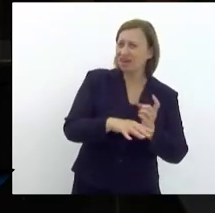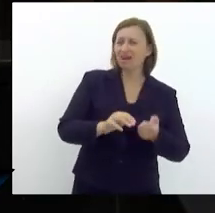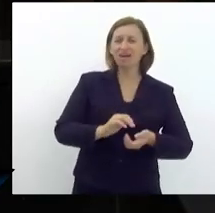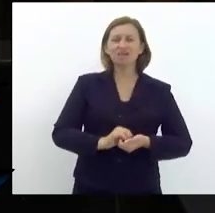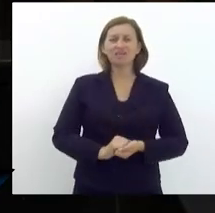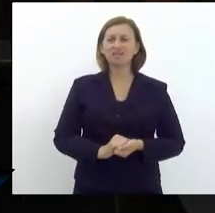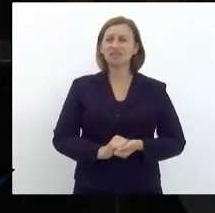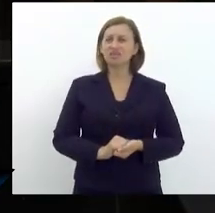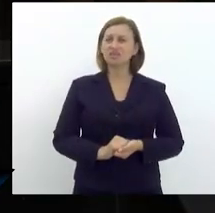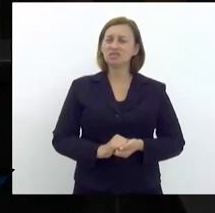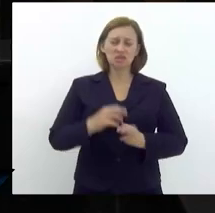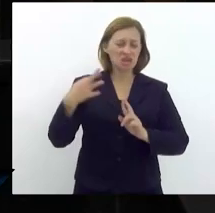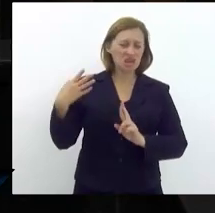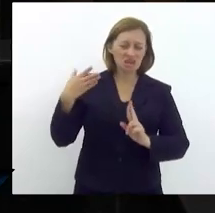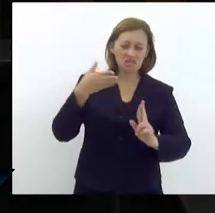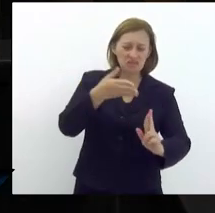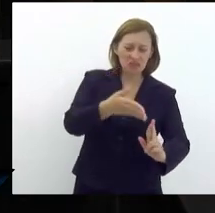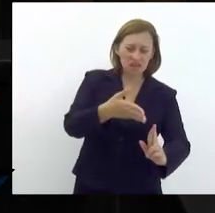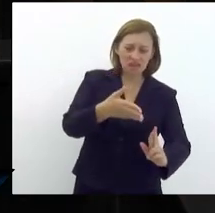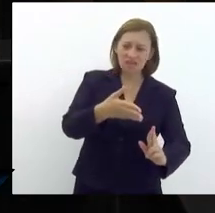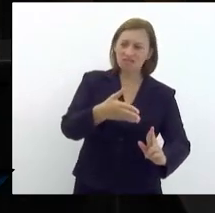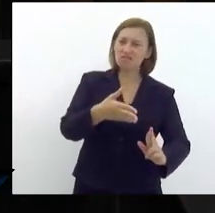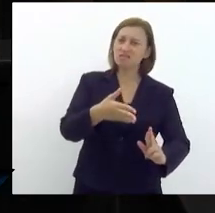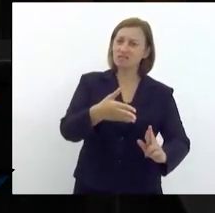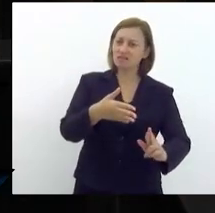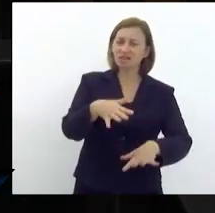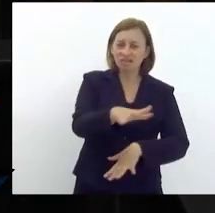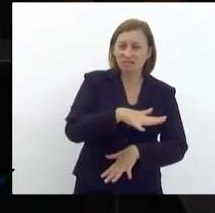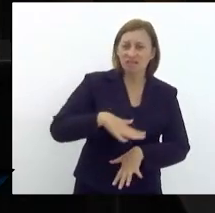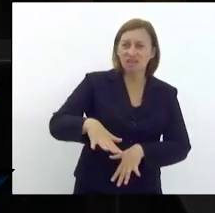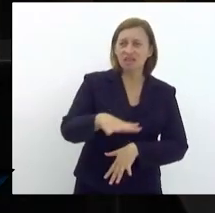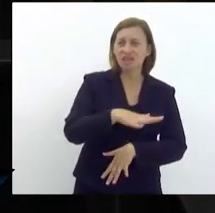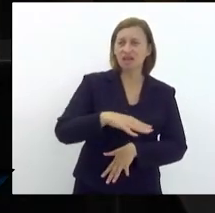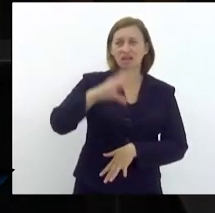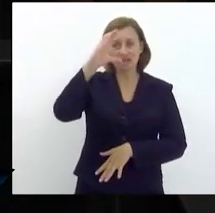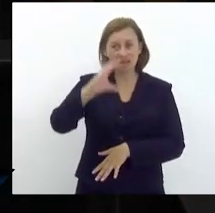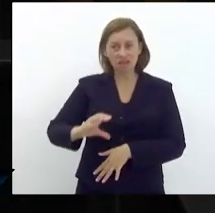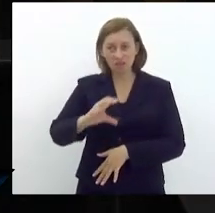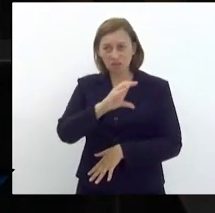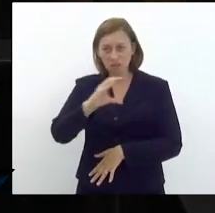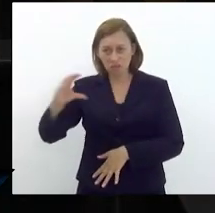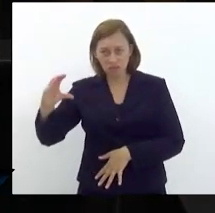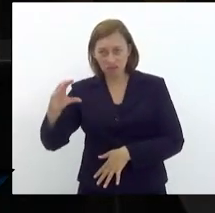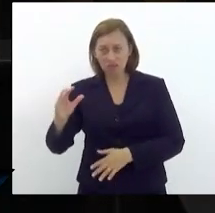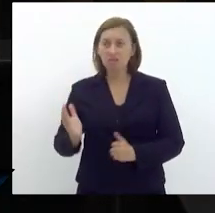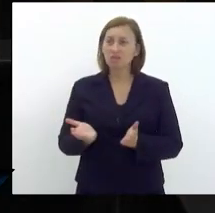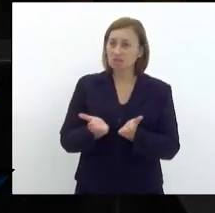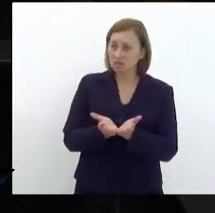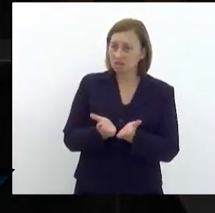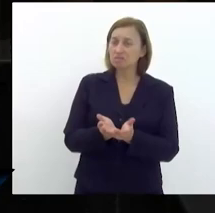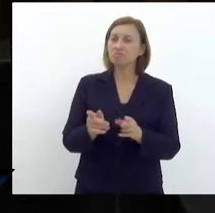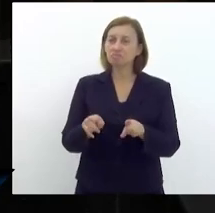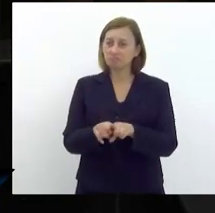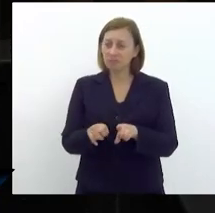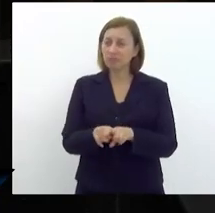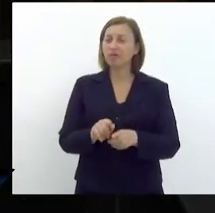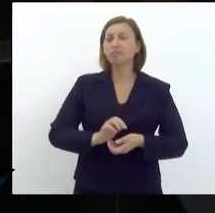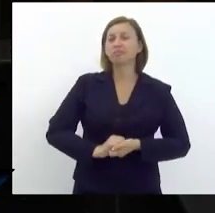referência no mundo católico e cristão senhora presidente